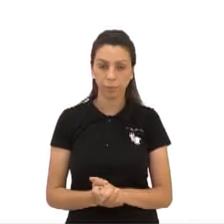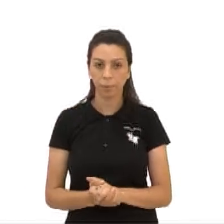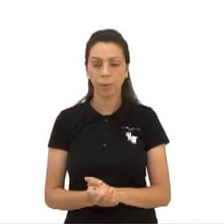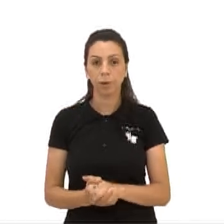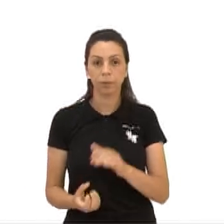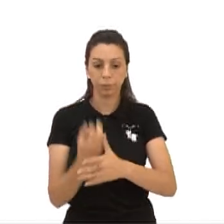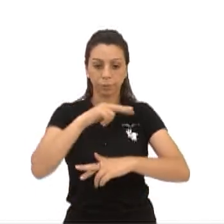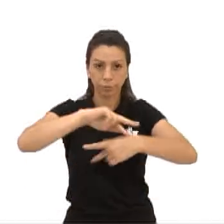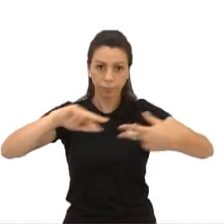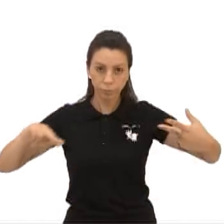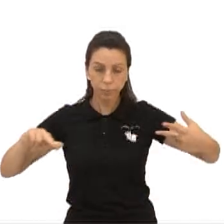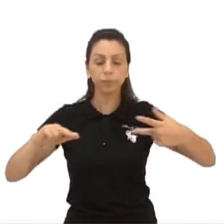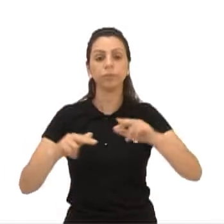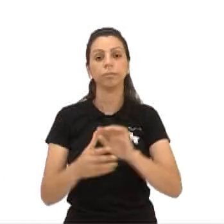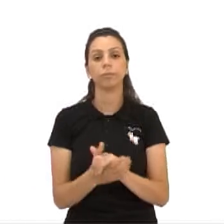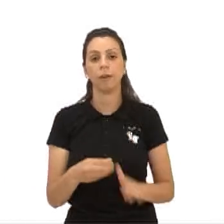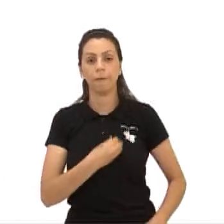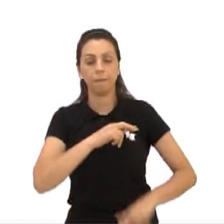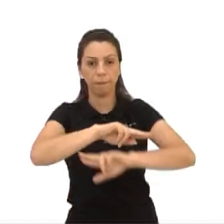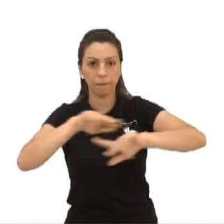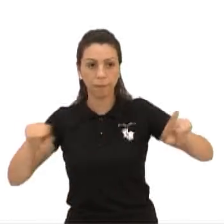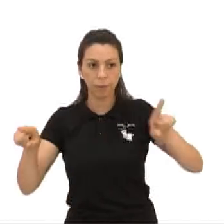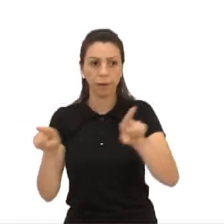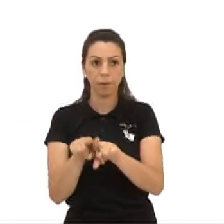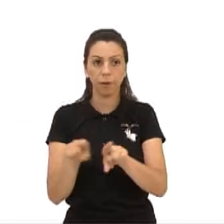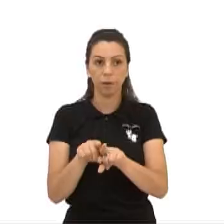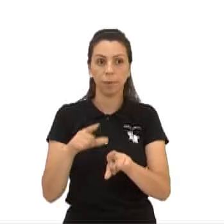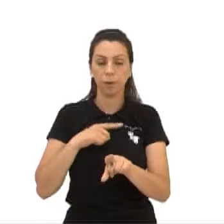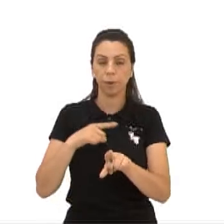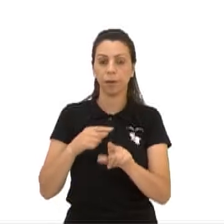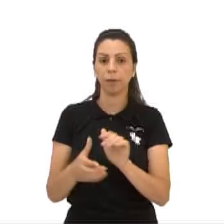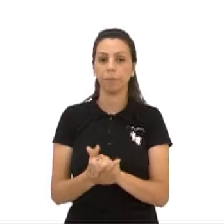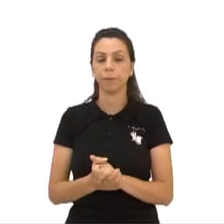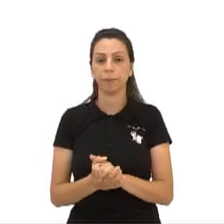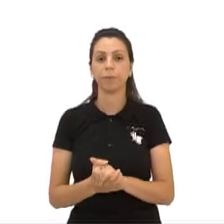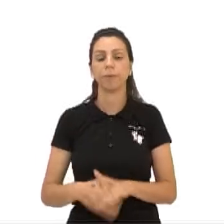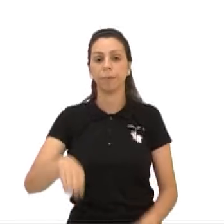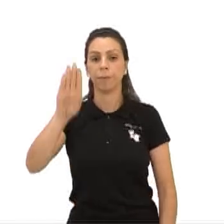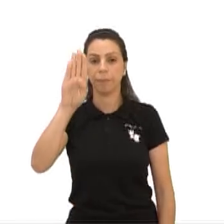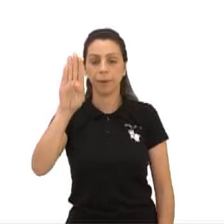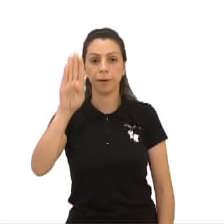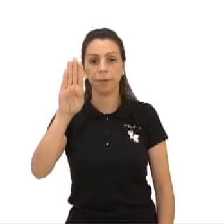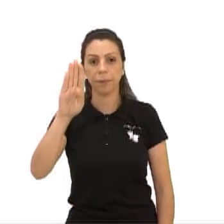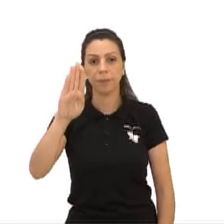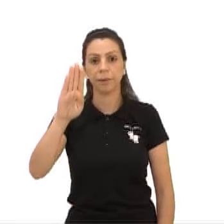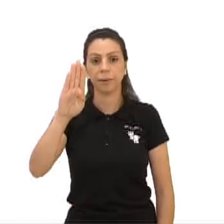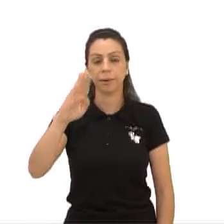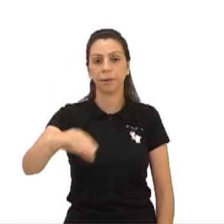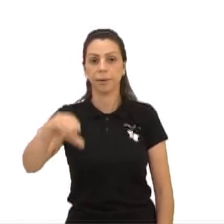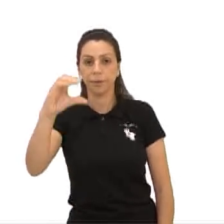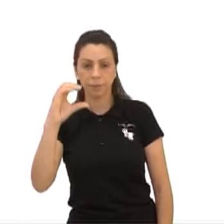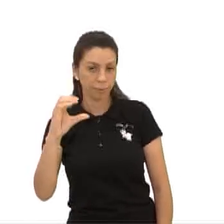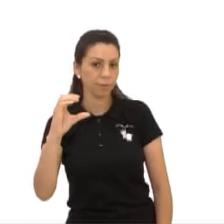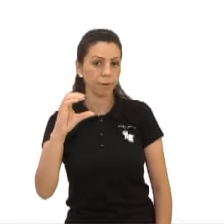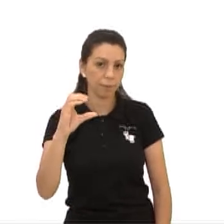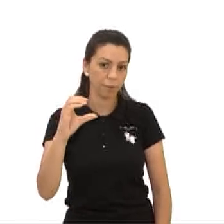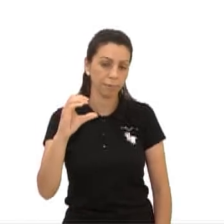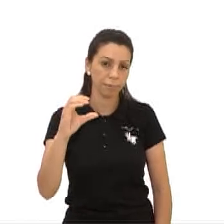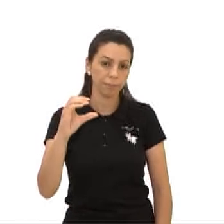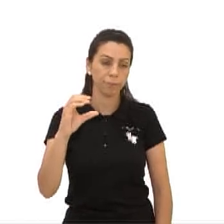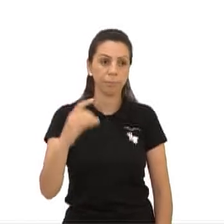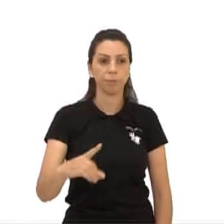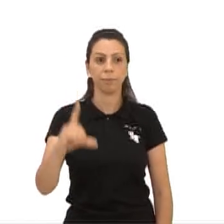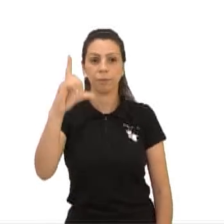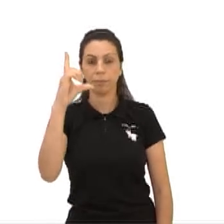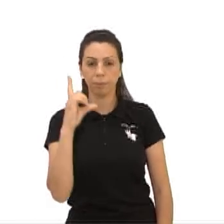genética e diversidade de espécies. Diversidade de meio biótico e especiação. Diversidade de fatores físicos e químicos.